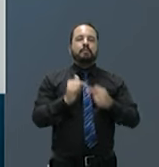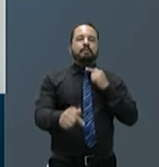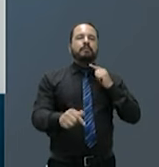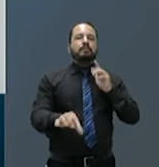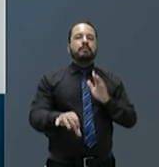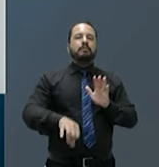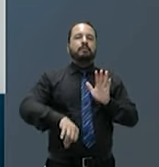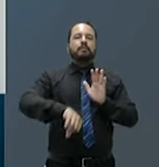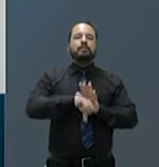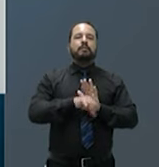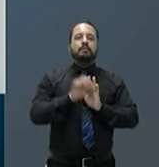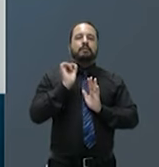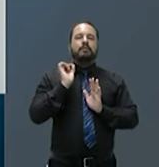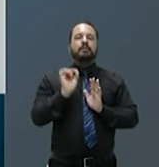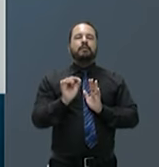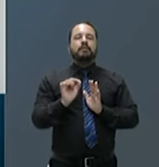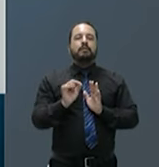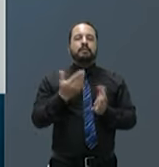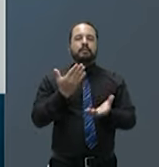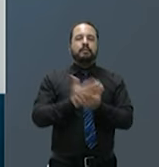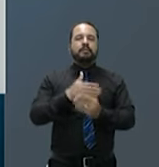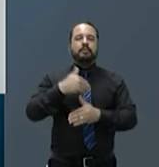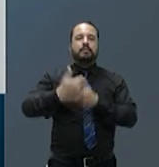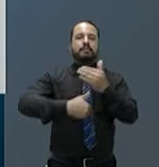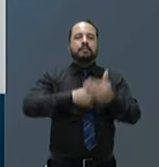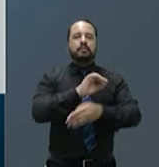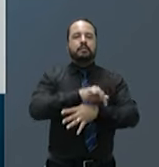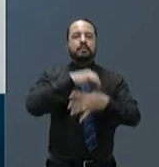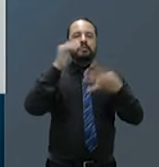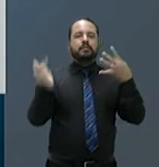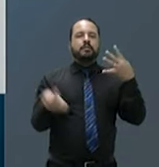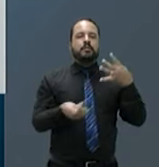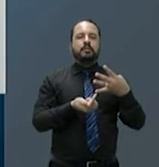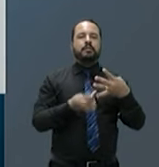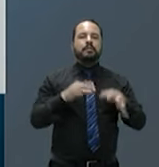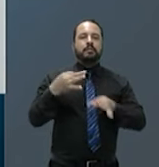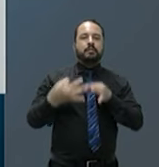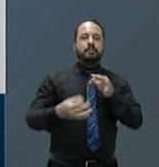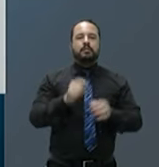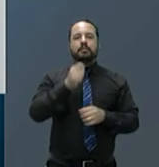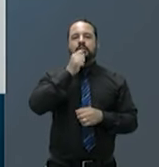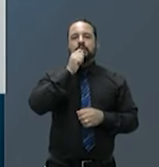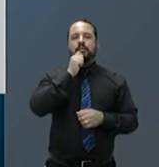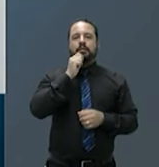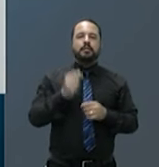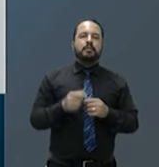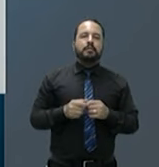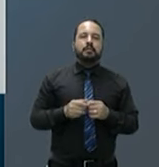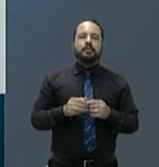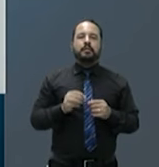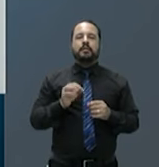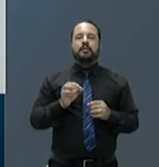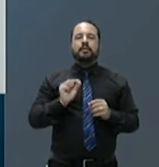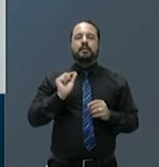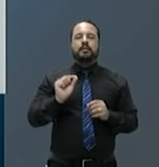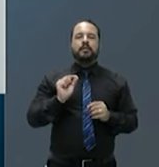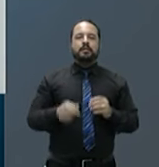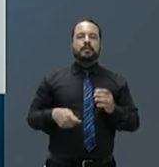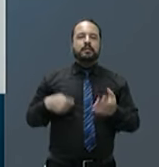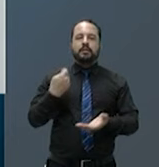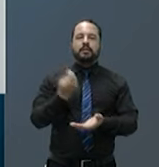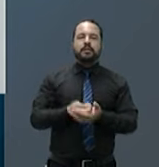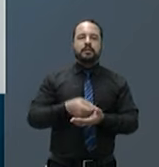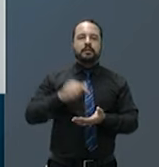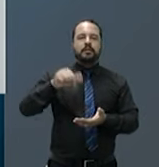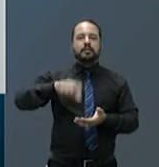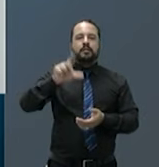no Luxemburgo, processo que ainda está julgado, que ainda será julgado definitivamente, havendo apenas decisão interlocutória